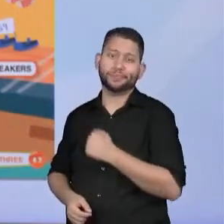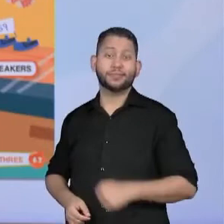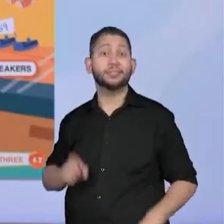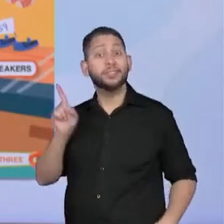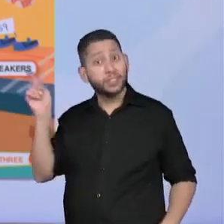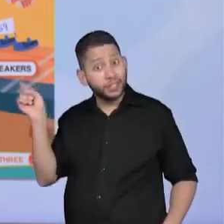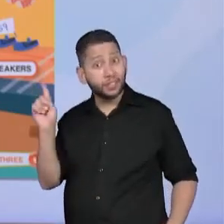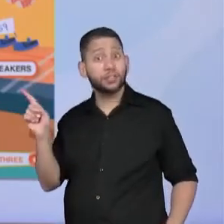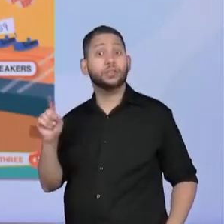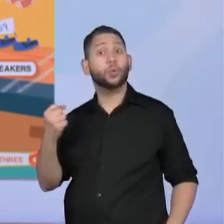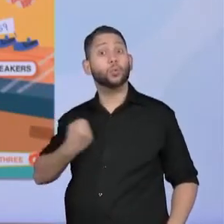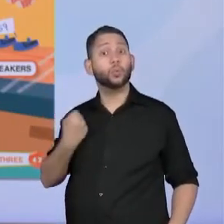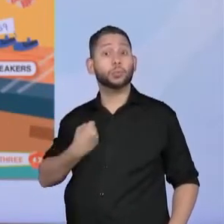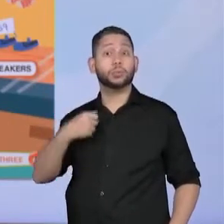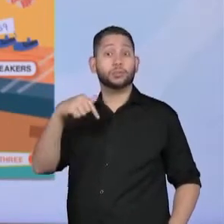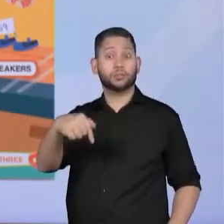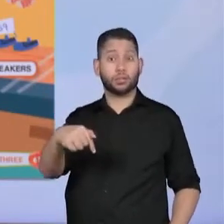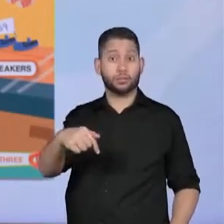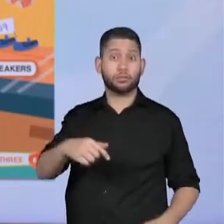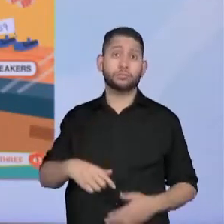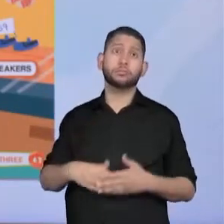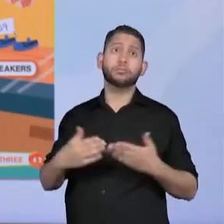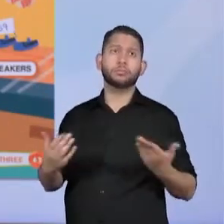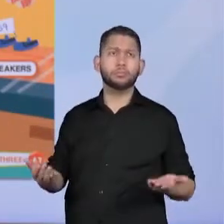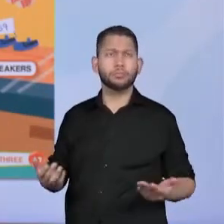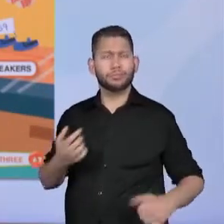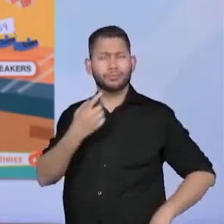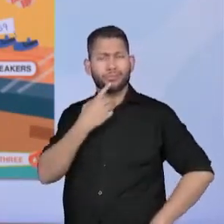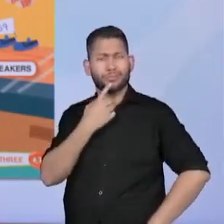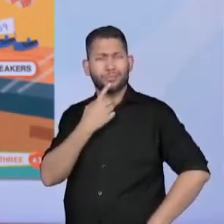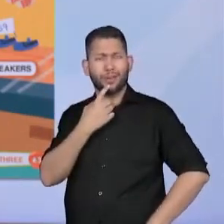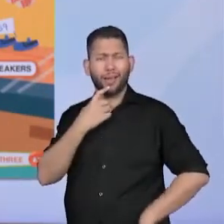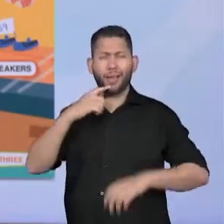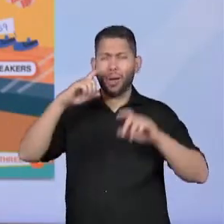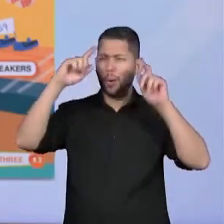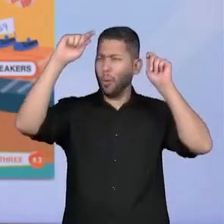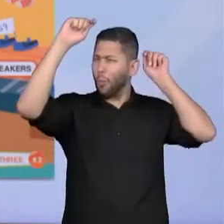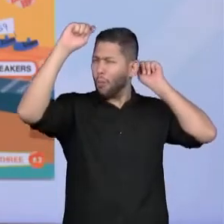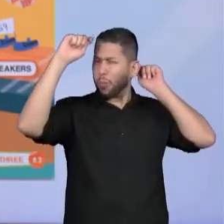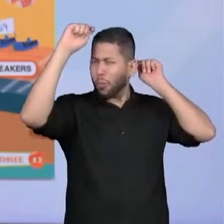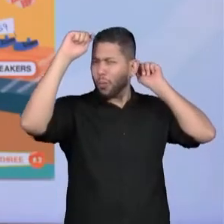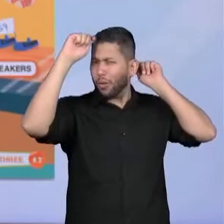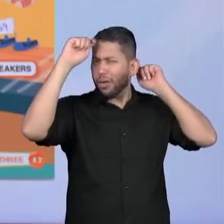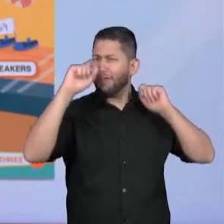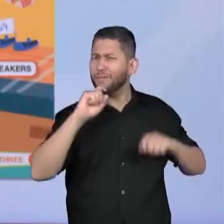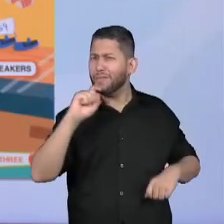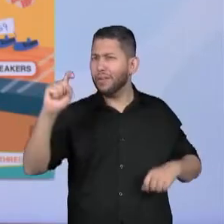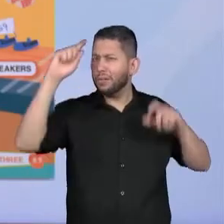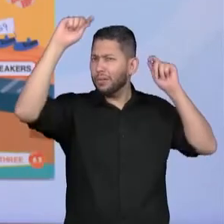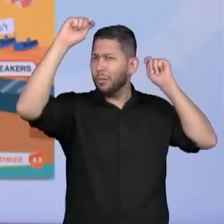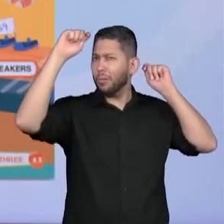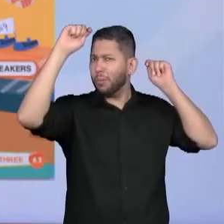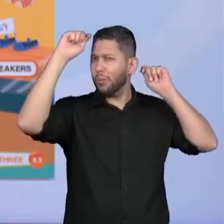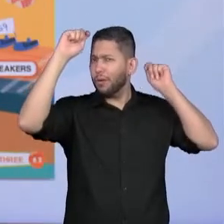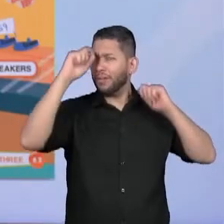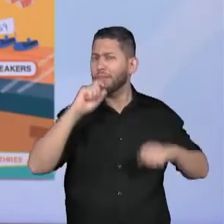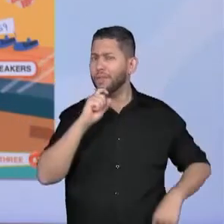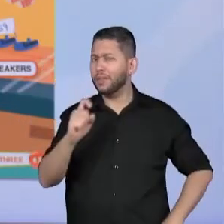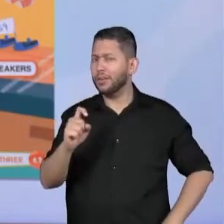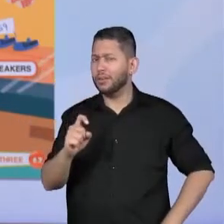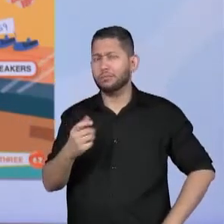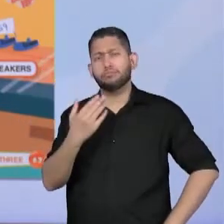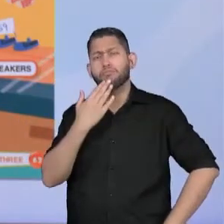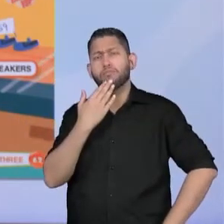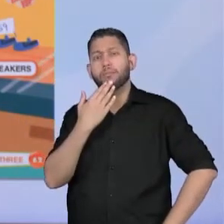unidade 7 tem o título The Green Cap. The Green Cap, o boné